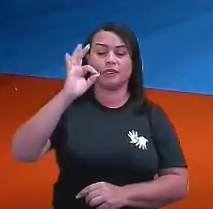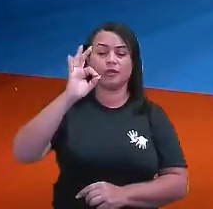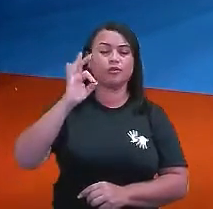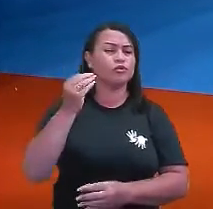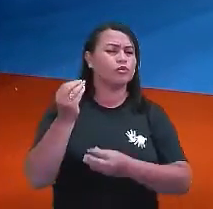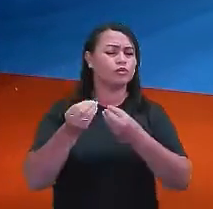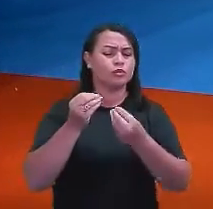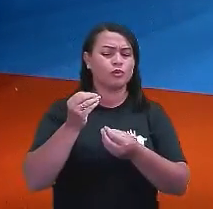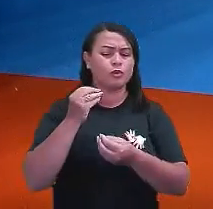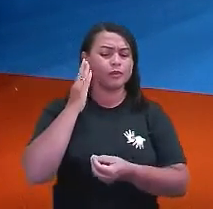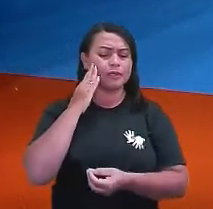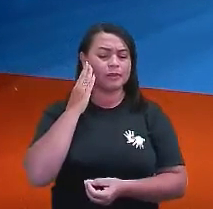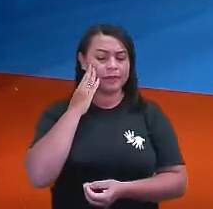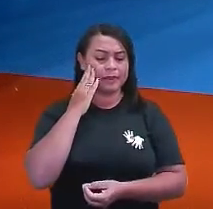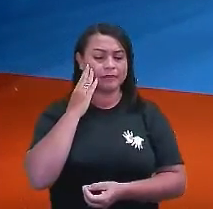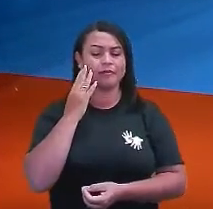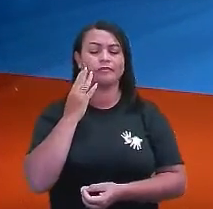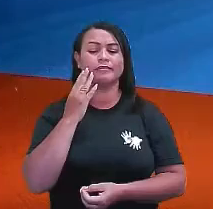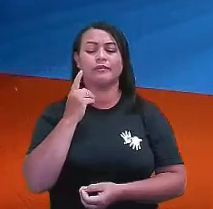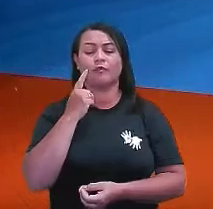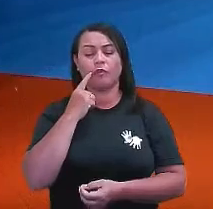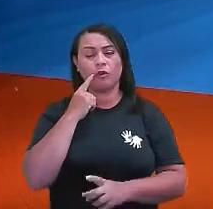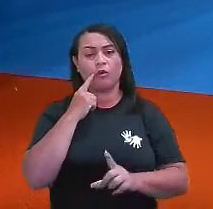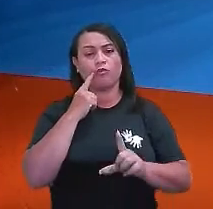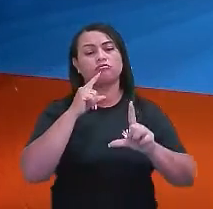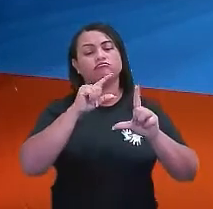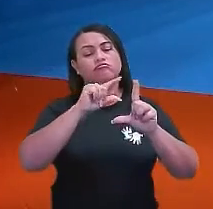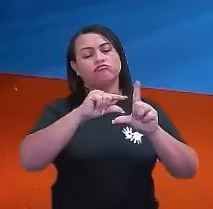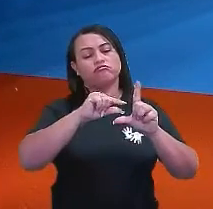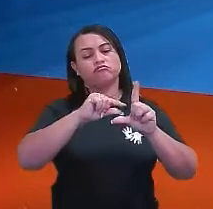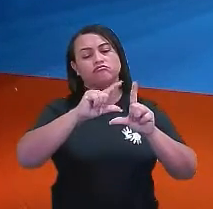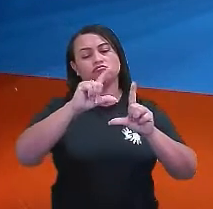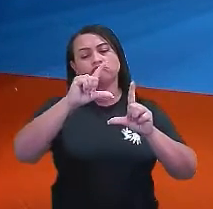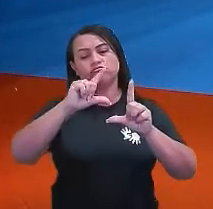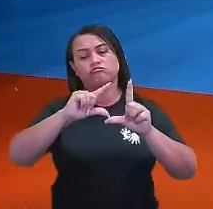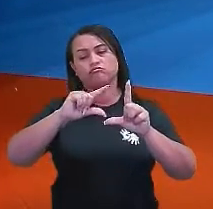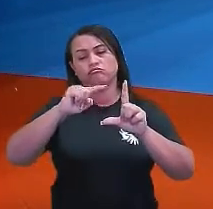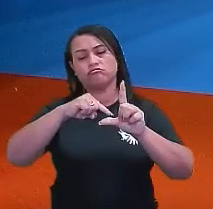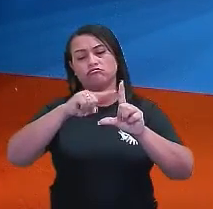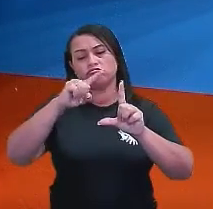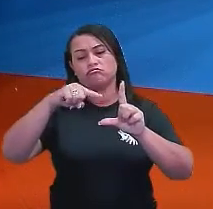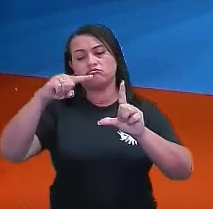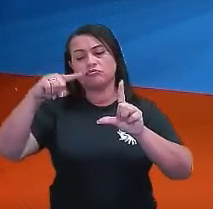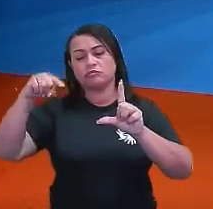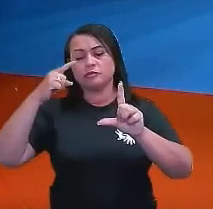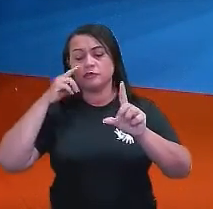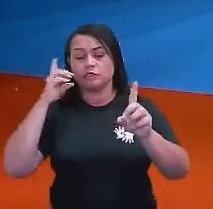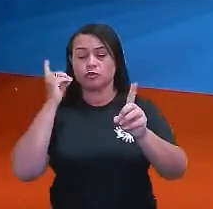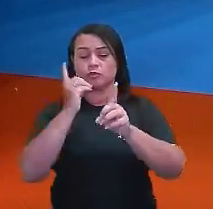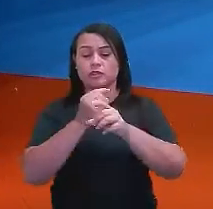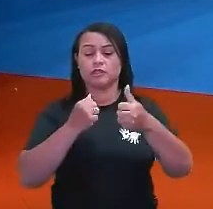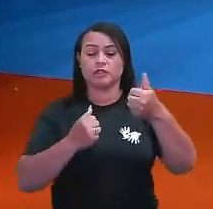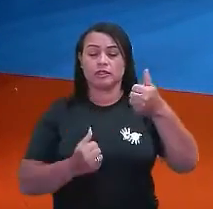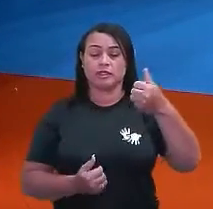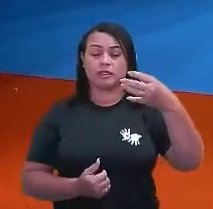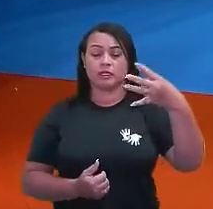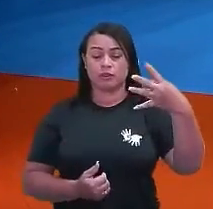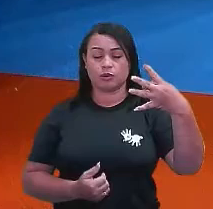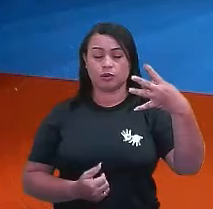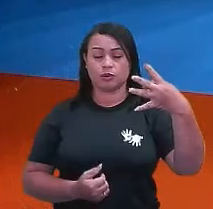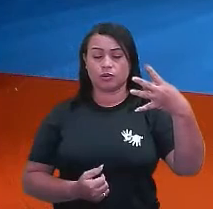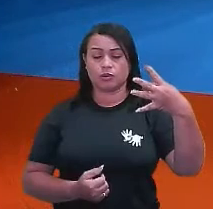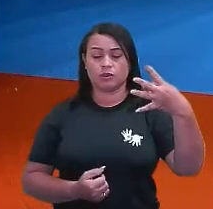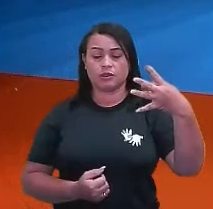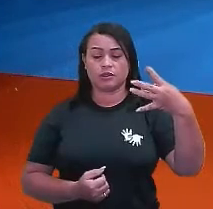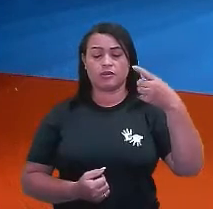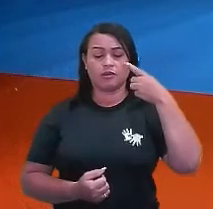que eu faço? Vou no meu gráfico, vejo aqui, ó, onde é que está batendo 14 e vou seguindo com o meu dedinho para saber qual foi o